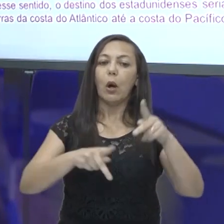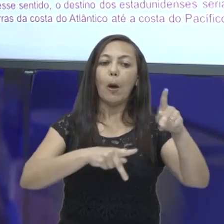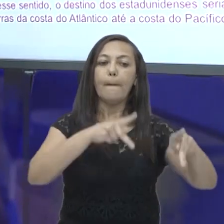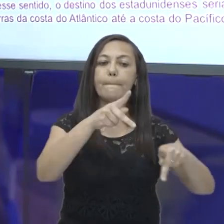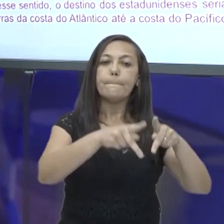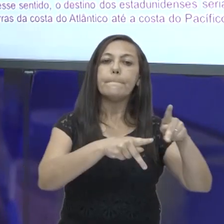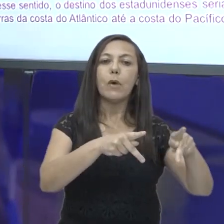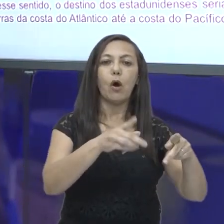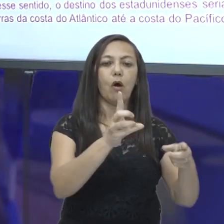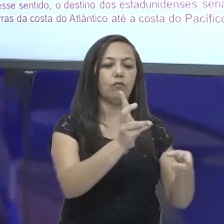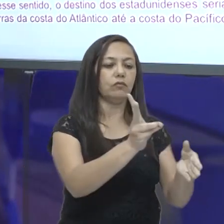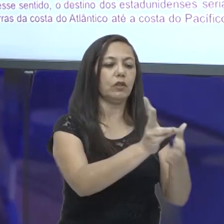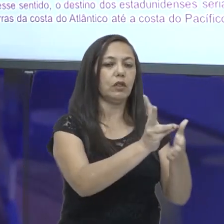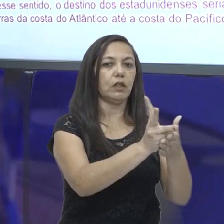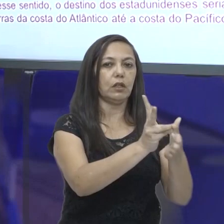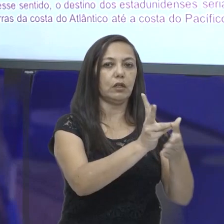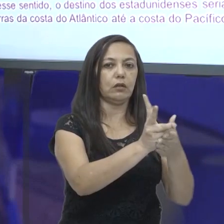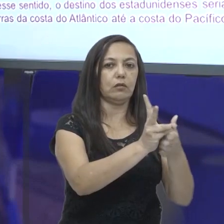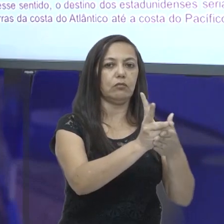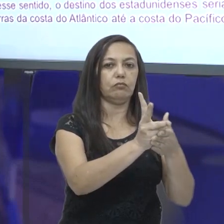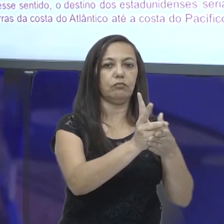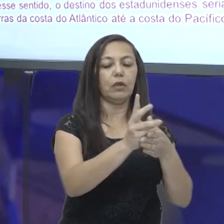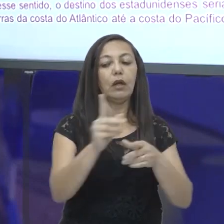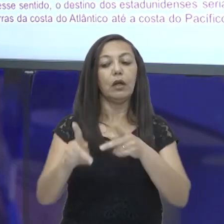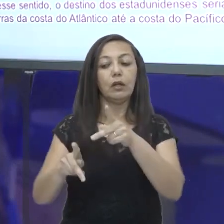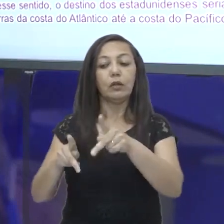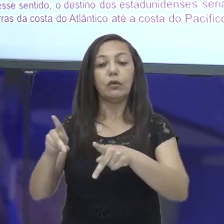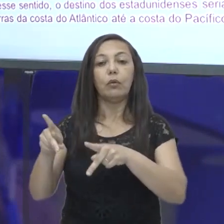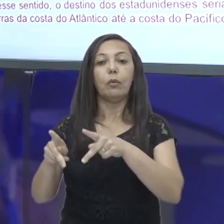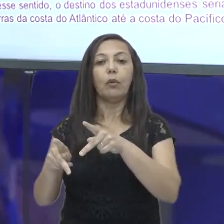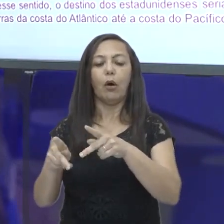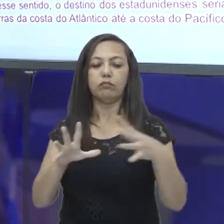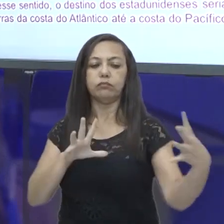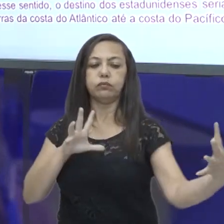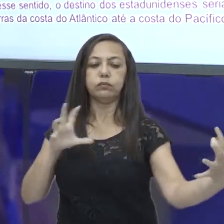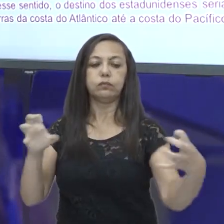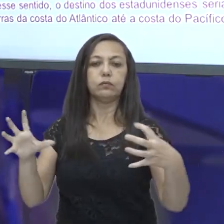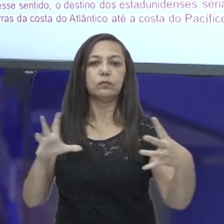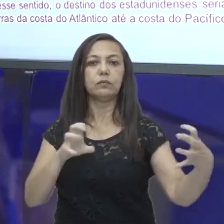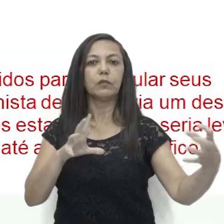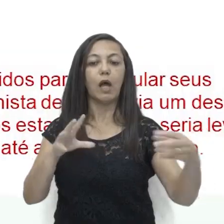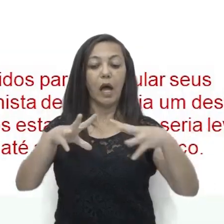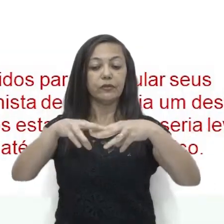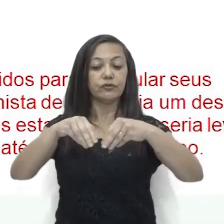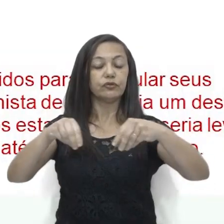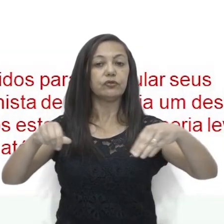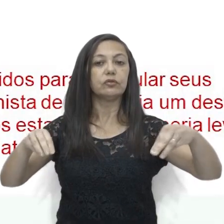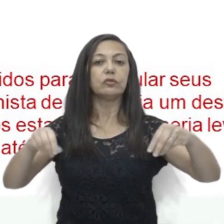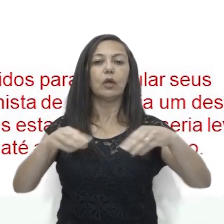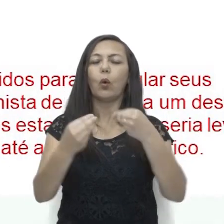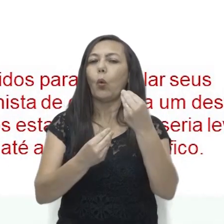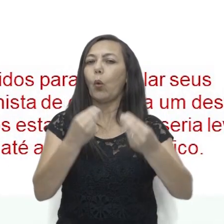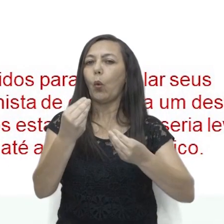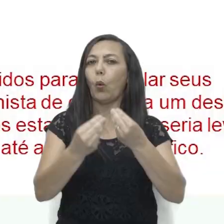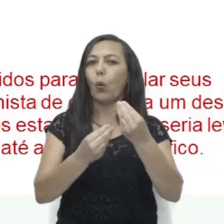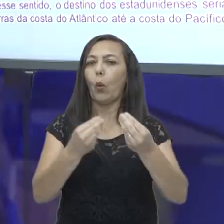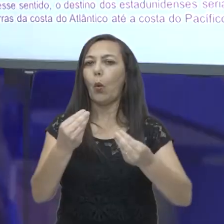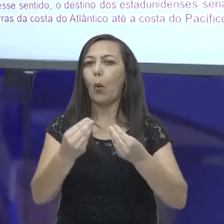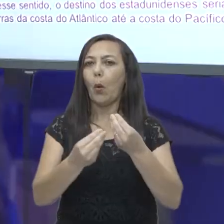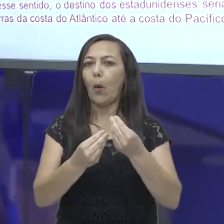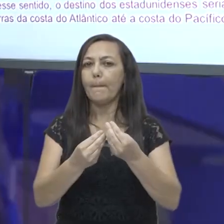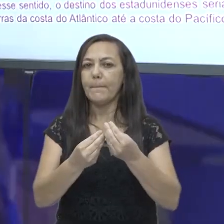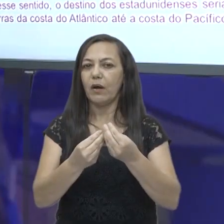nativos, índios, tá bom? Povos nativos, índios, que ia disputar agora, e essa disputa era como? Era de